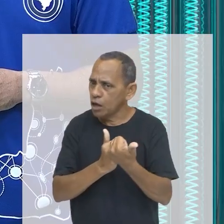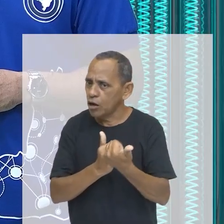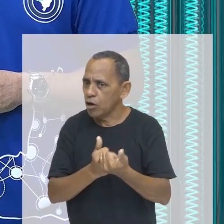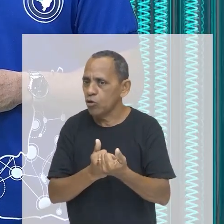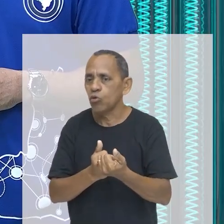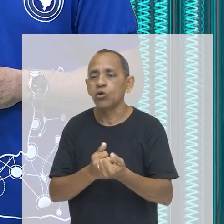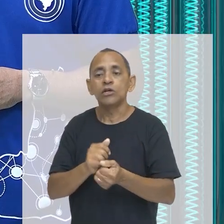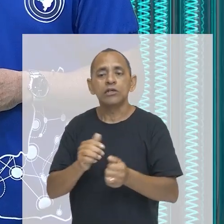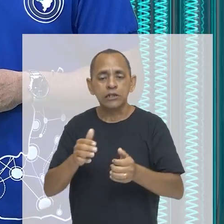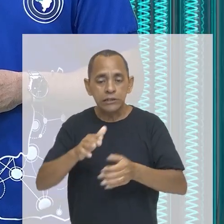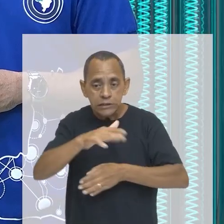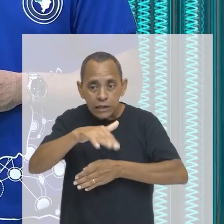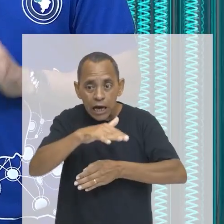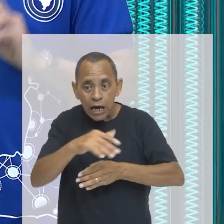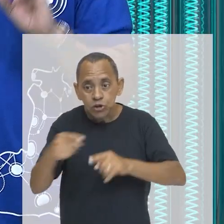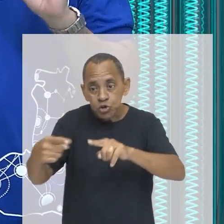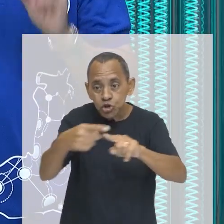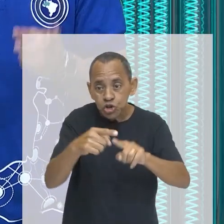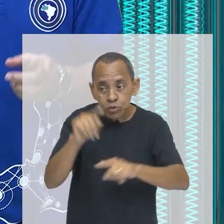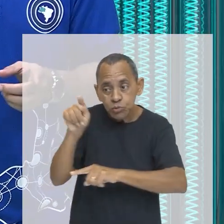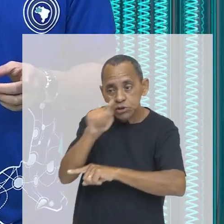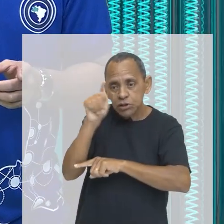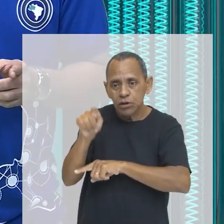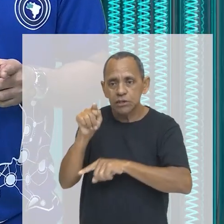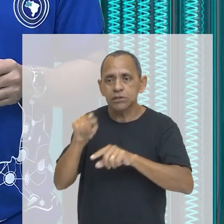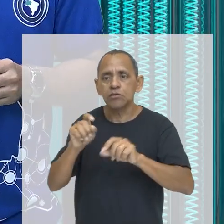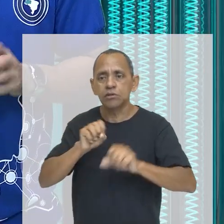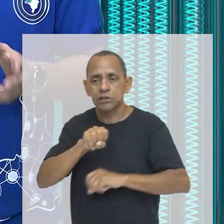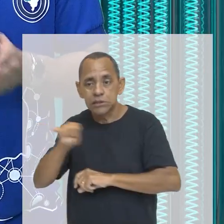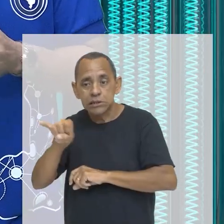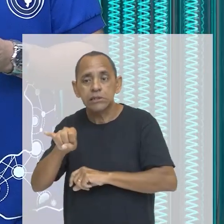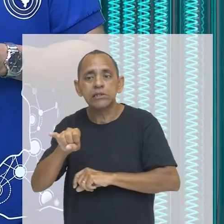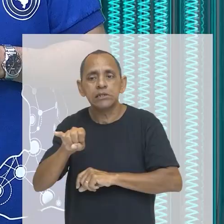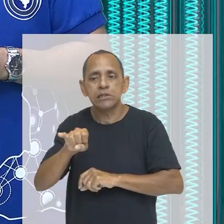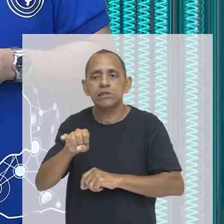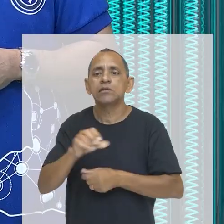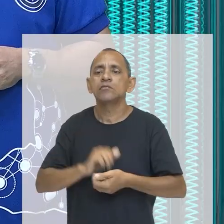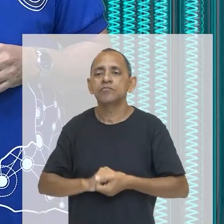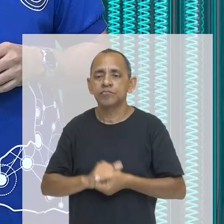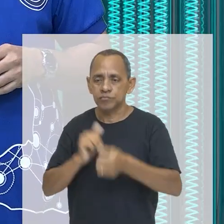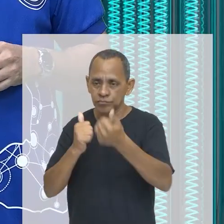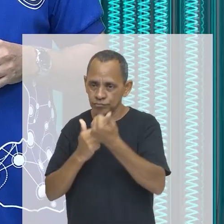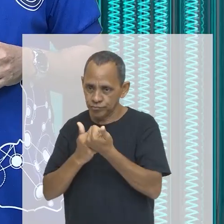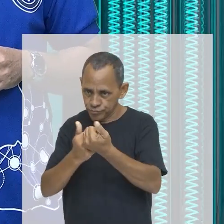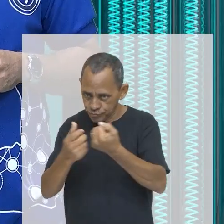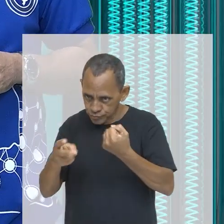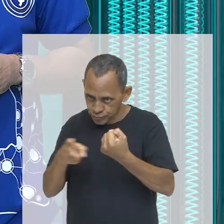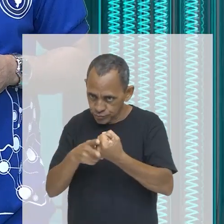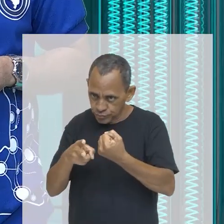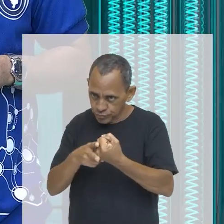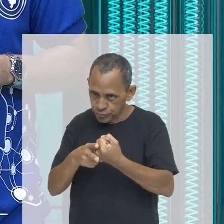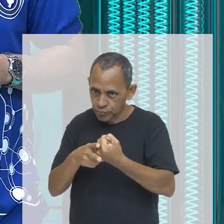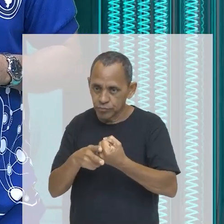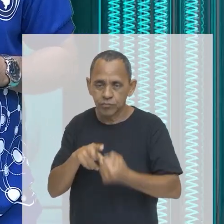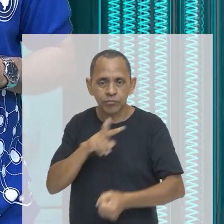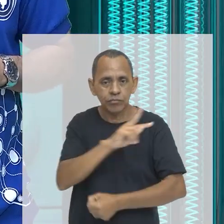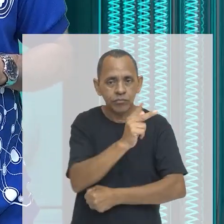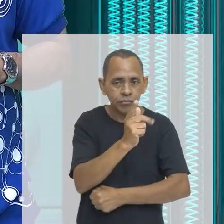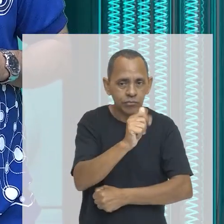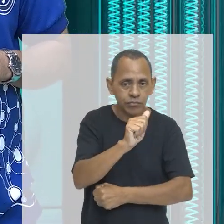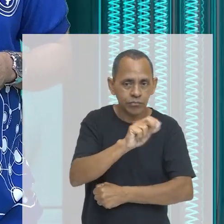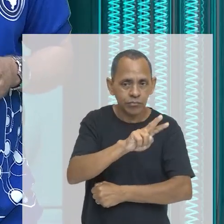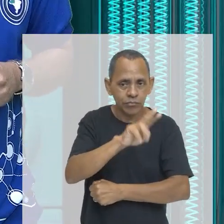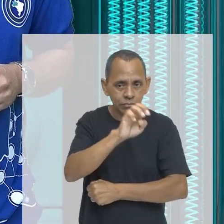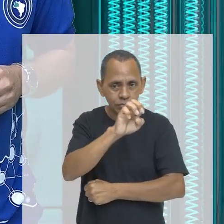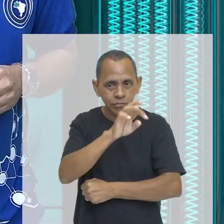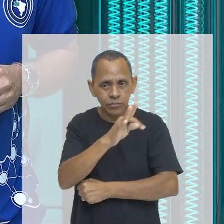mais sujeito, mais verbo principal, mais complemento. Se for um semimodal, aliás, como o have to, eu preciso